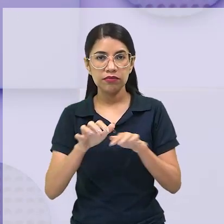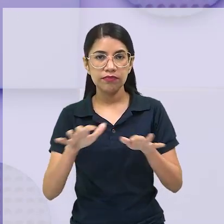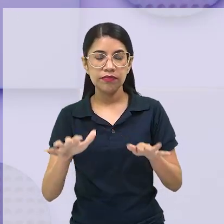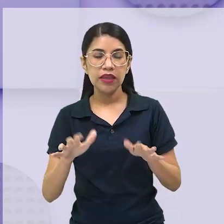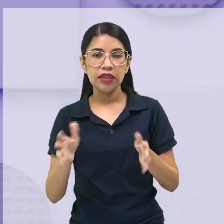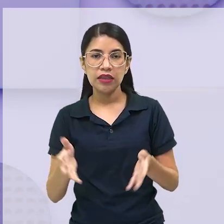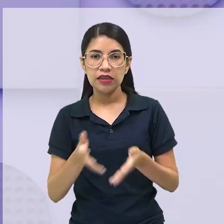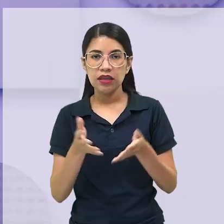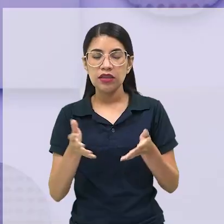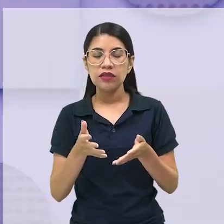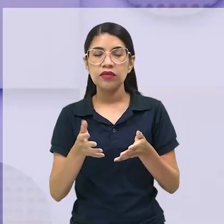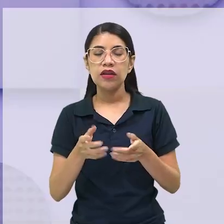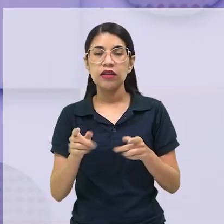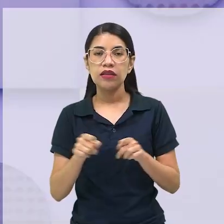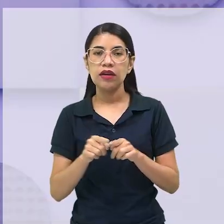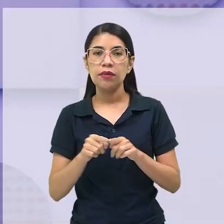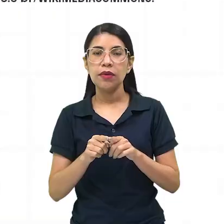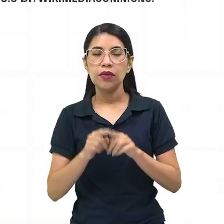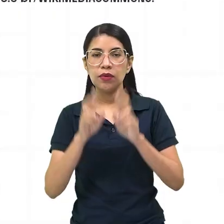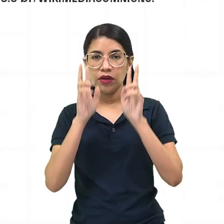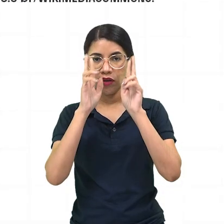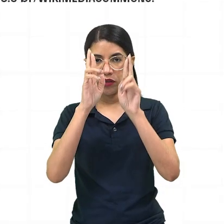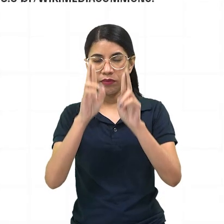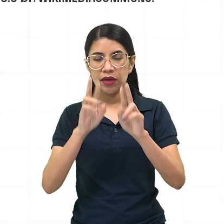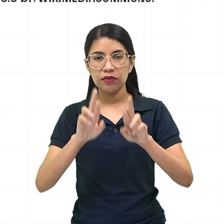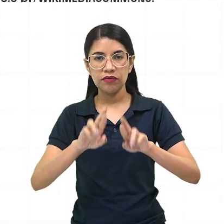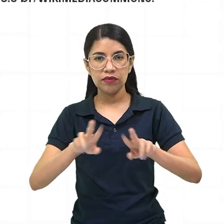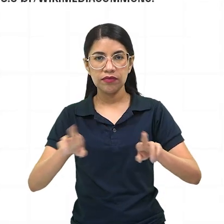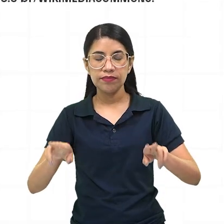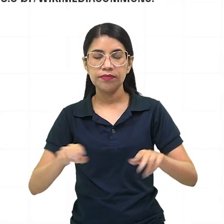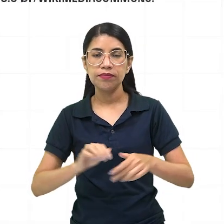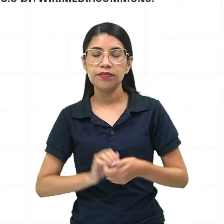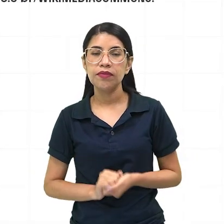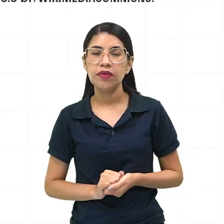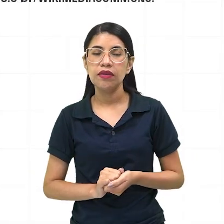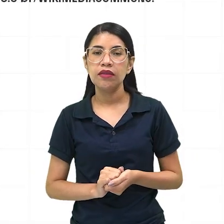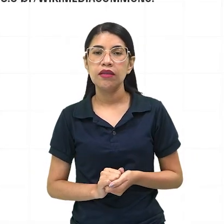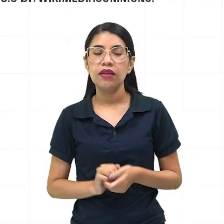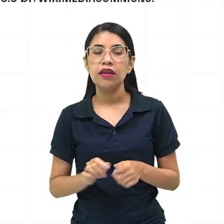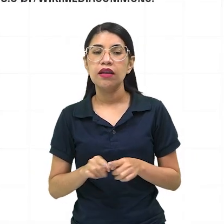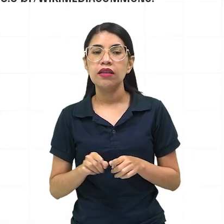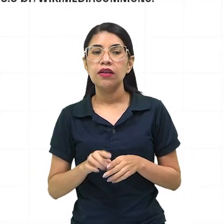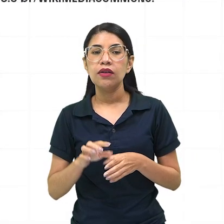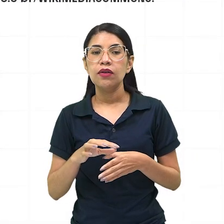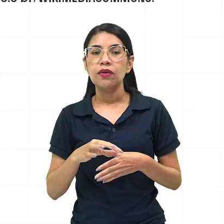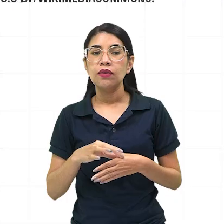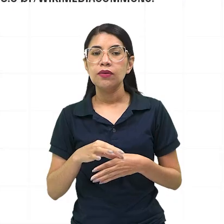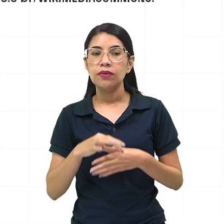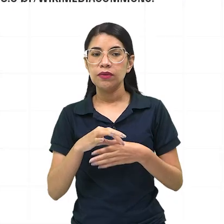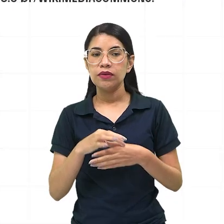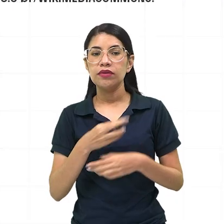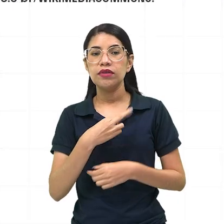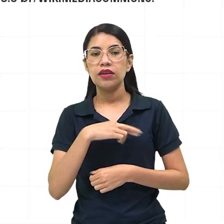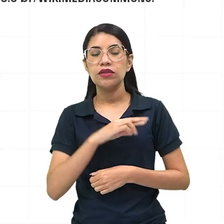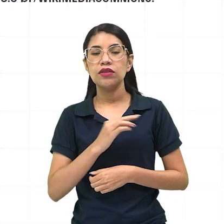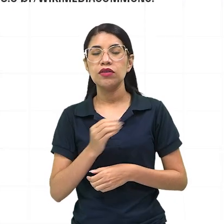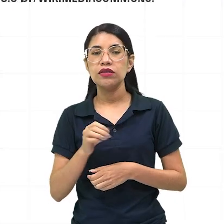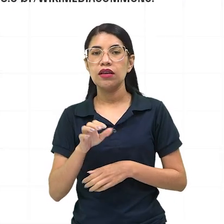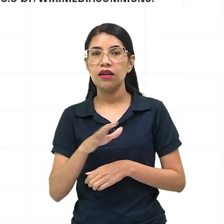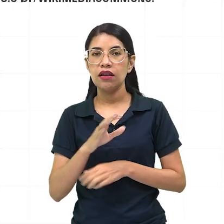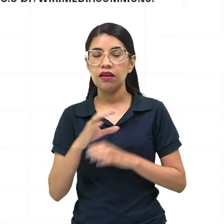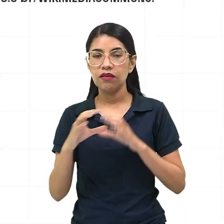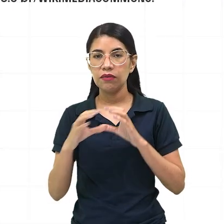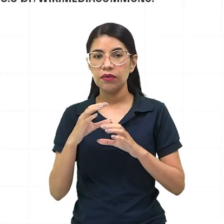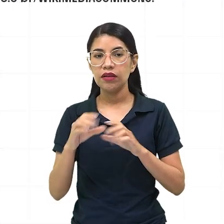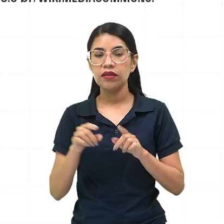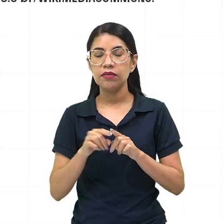promover intolerância. E aqui é interessante pensar o papel dos líderes religiosos na comunicação. Eles têm um papel crucial na comunicação